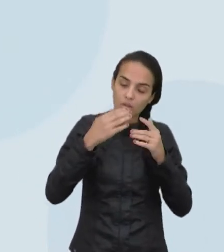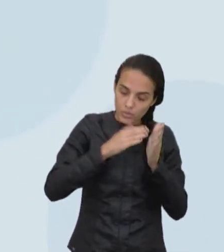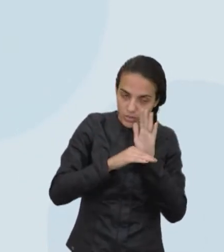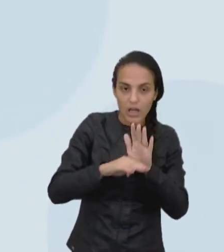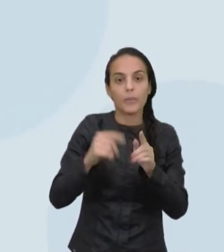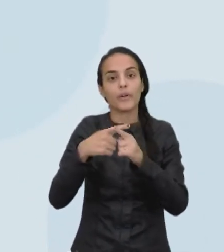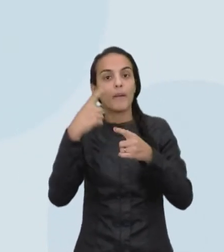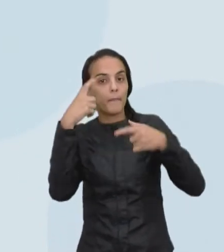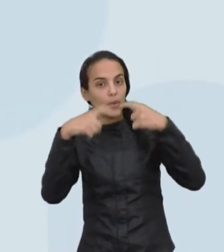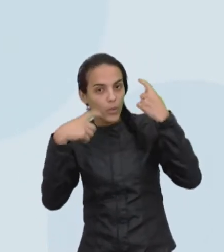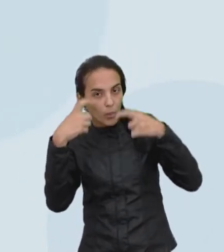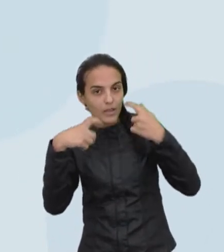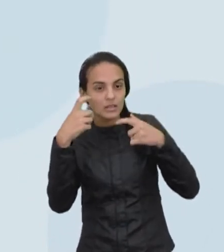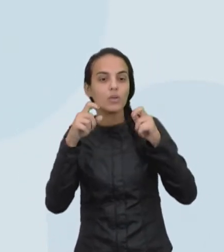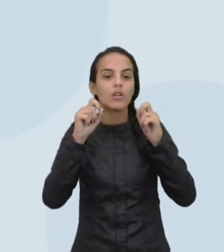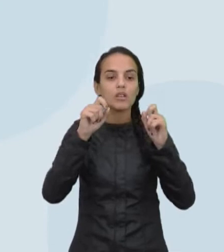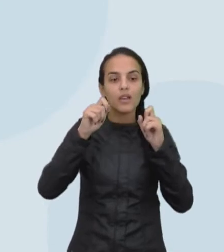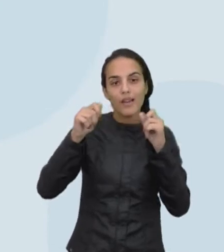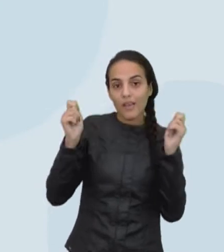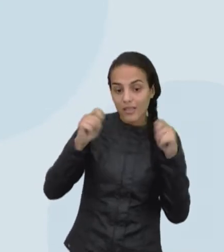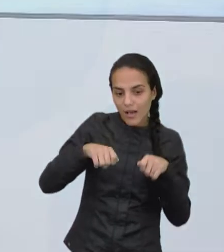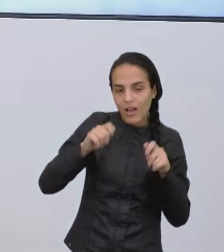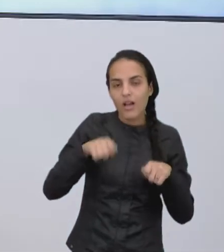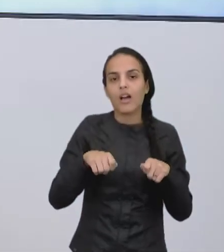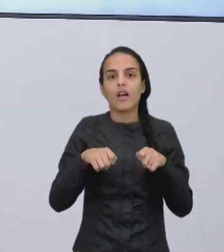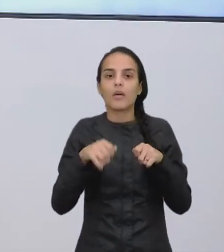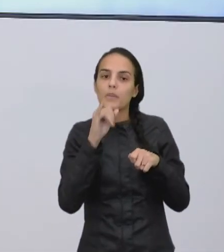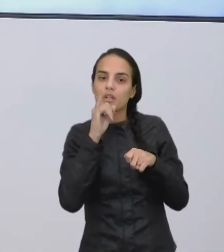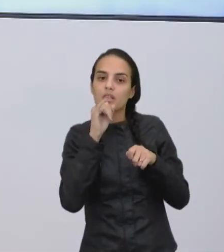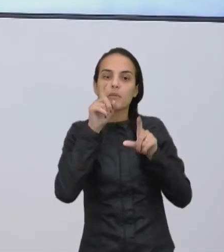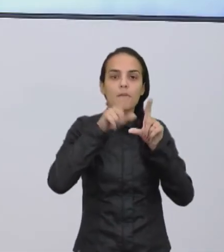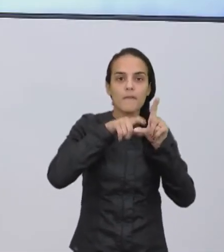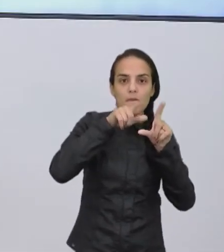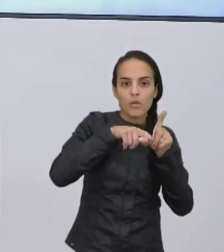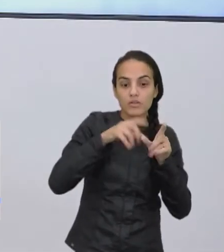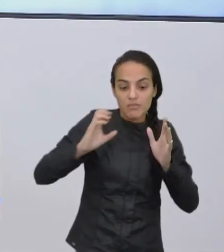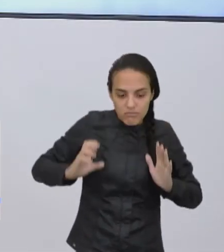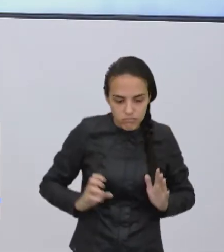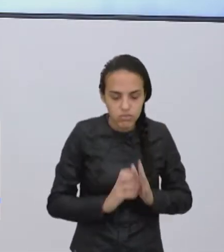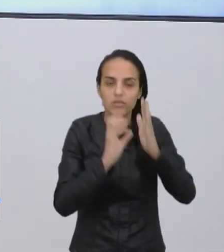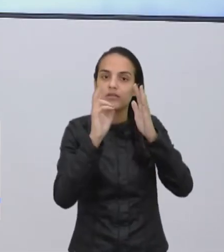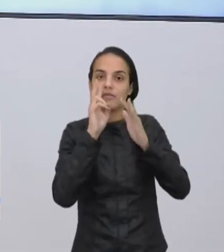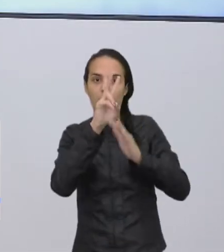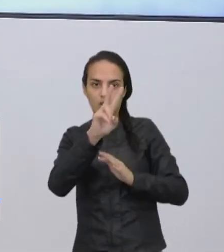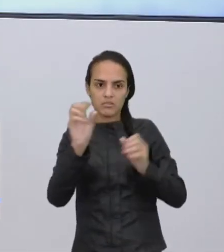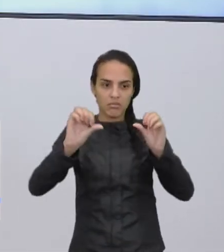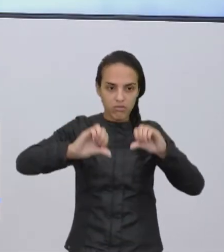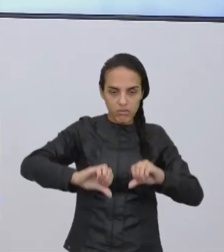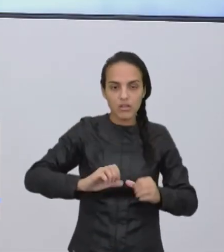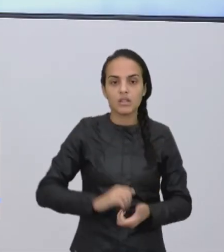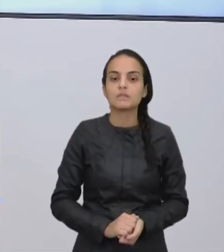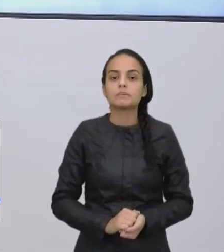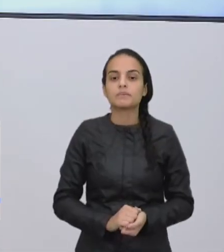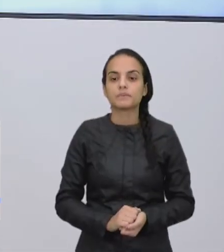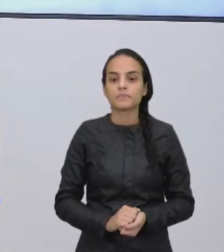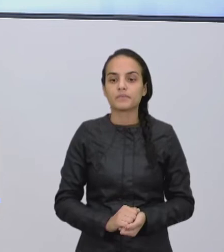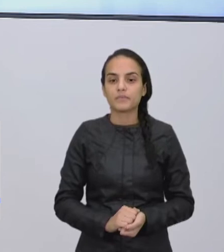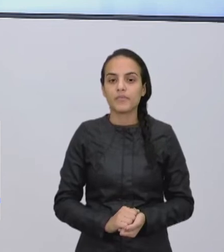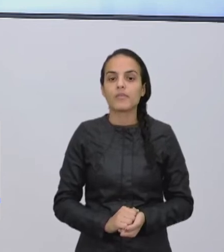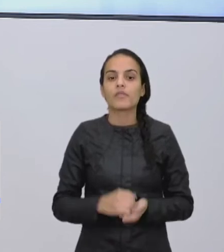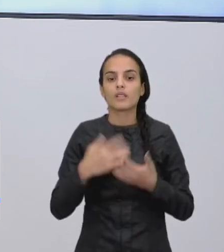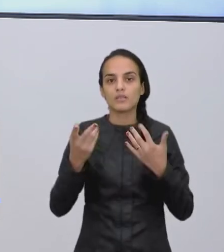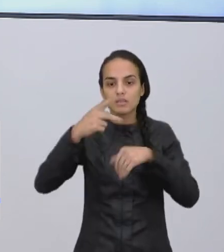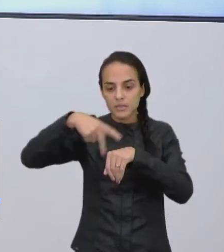hoje é obter fontes, né, que não agravem o efeito estufa, né? A Convenção aí